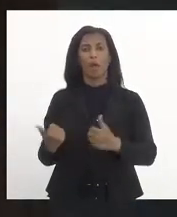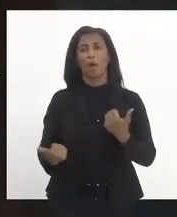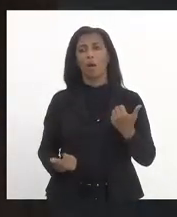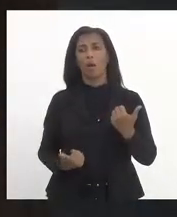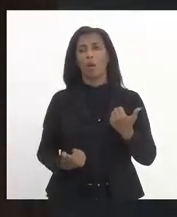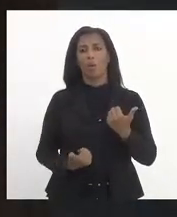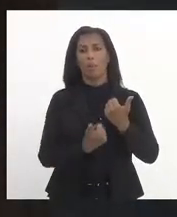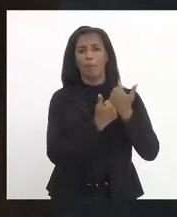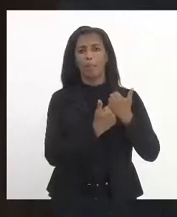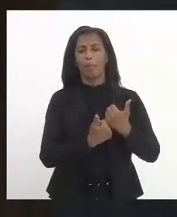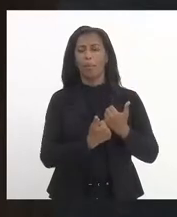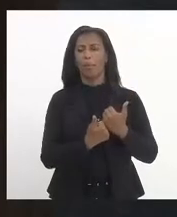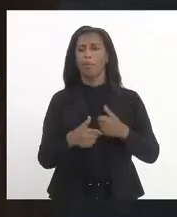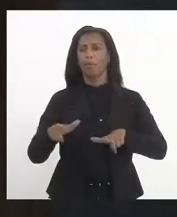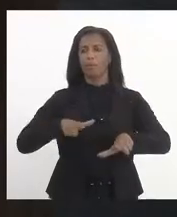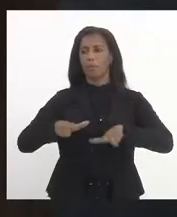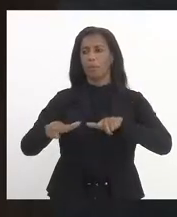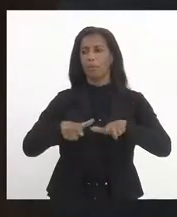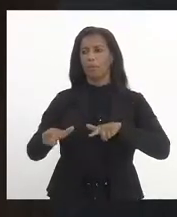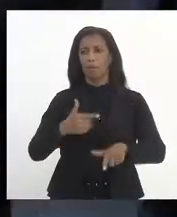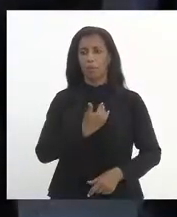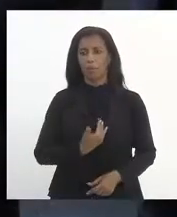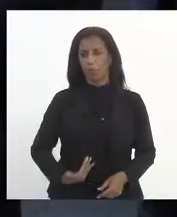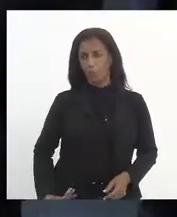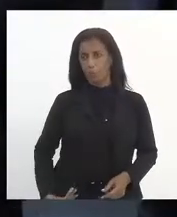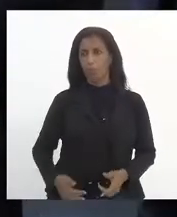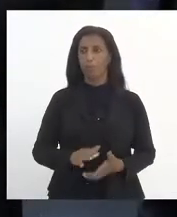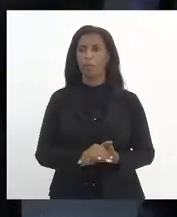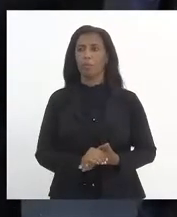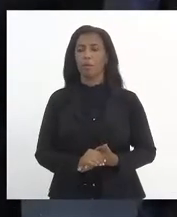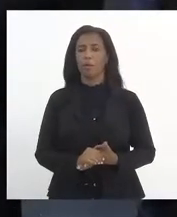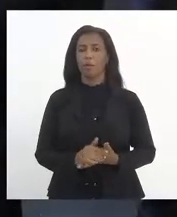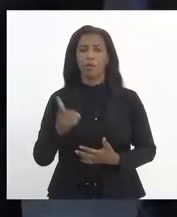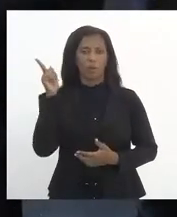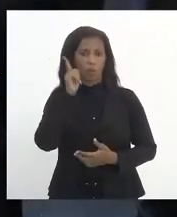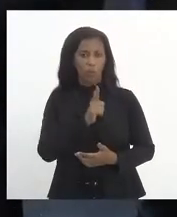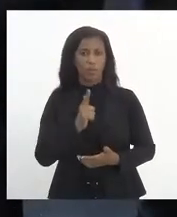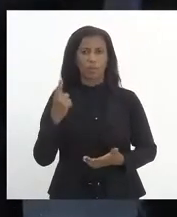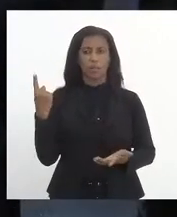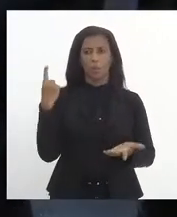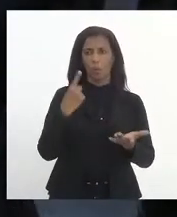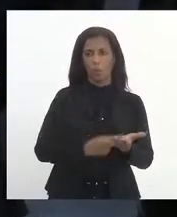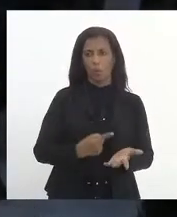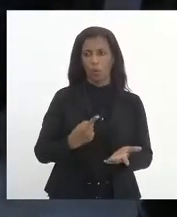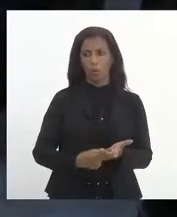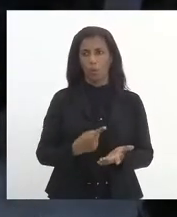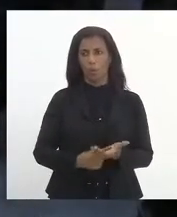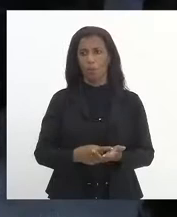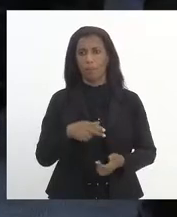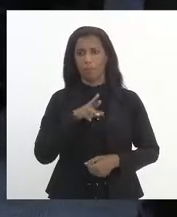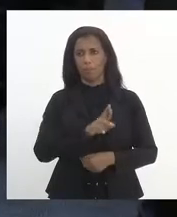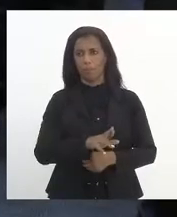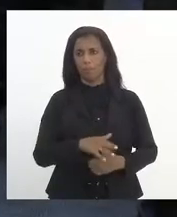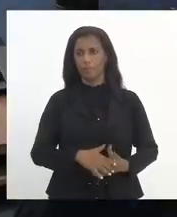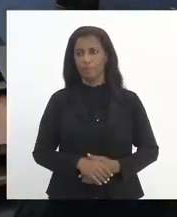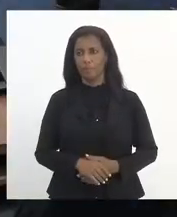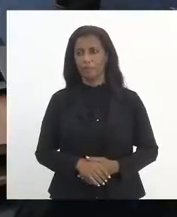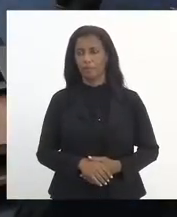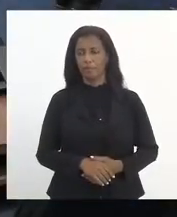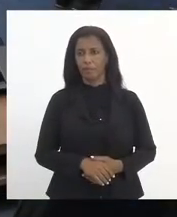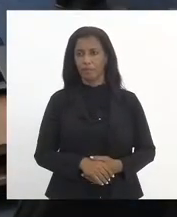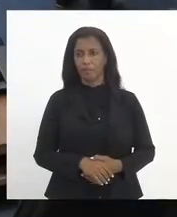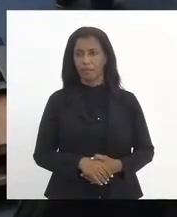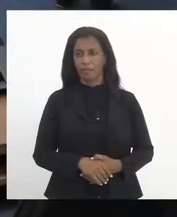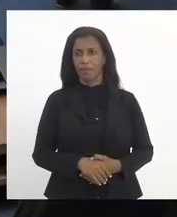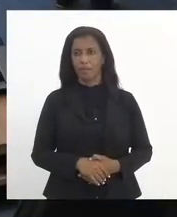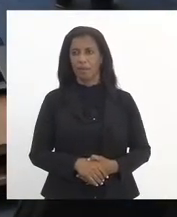Segurança Pública, de servidores públicos, vai buscar aí o cumprimento desse dispositivo. Vossa Excelência me